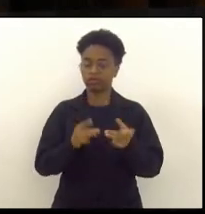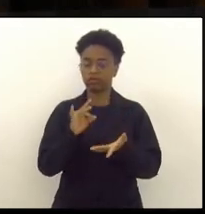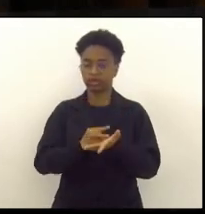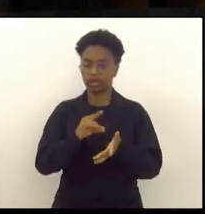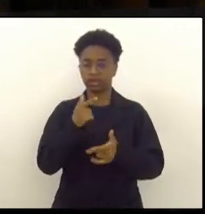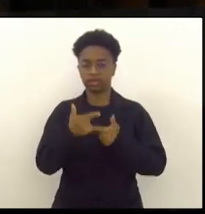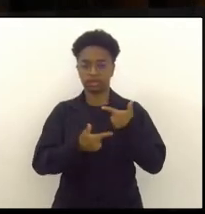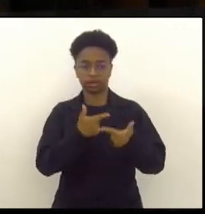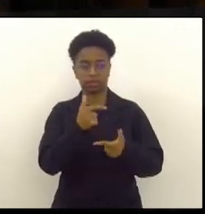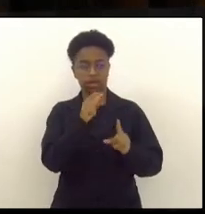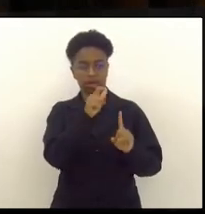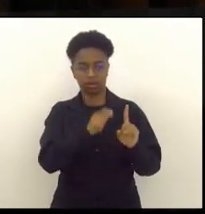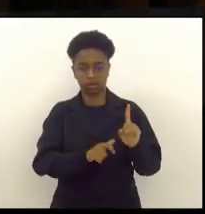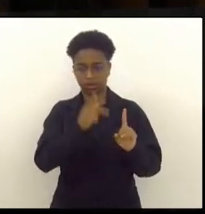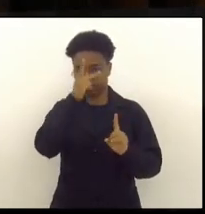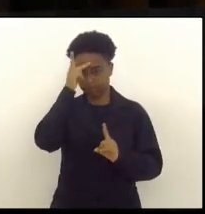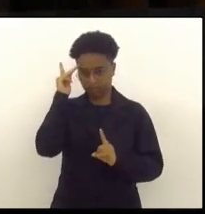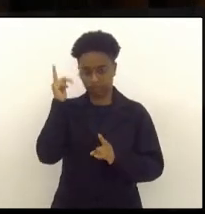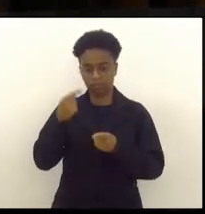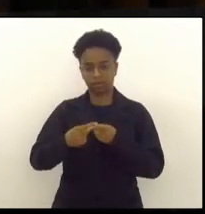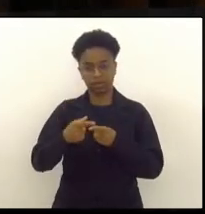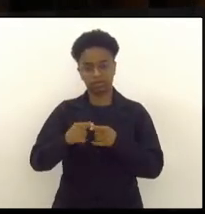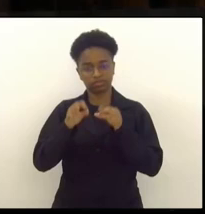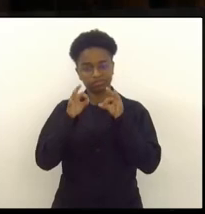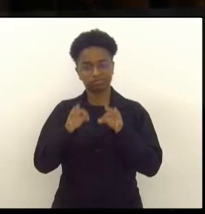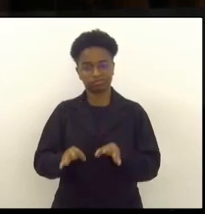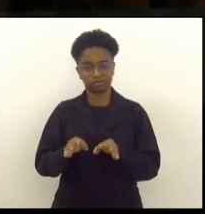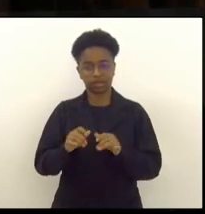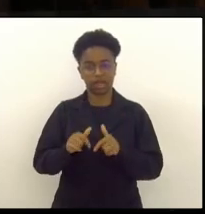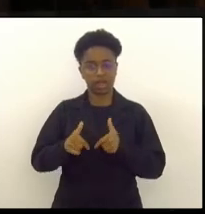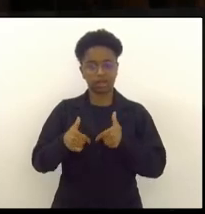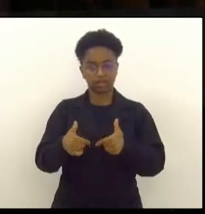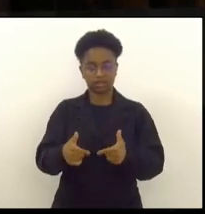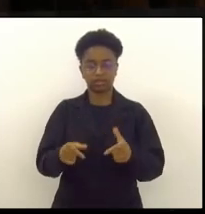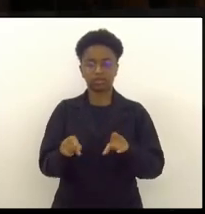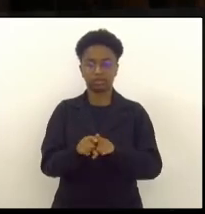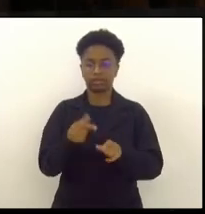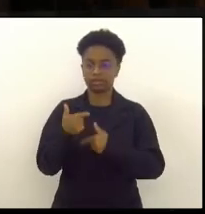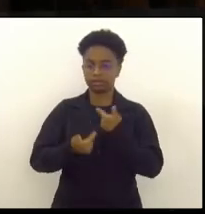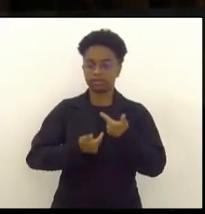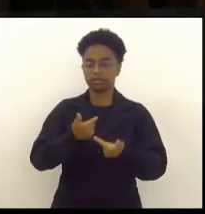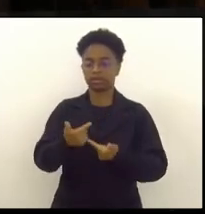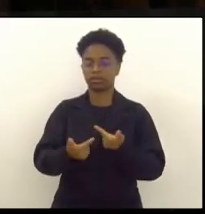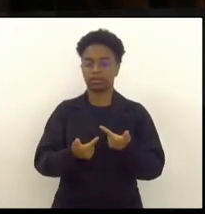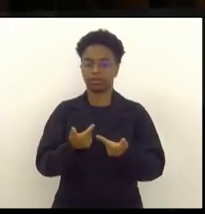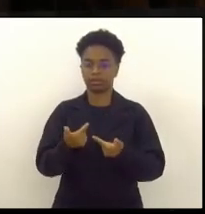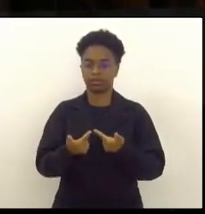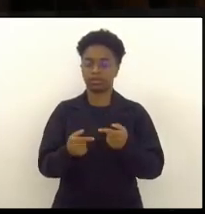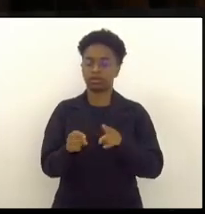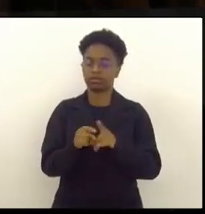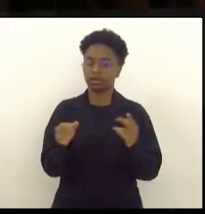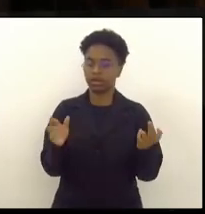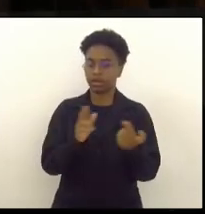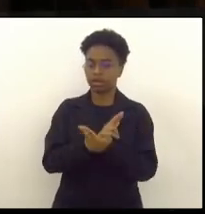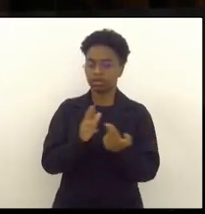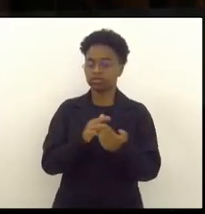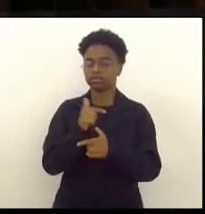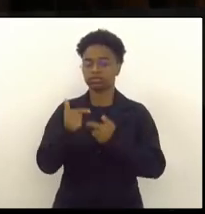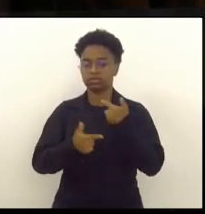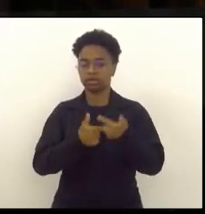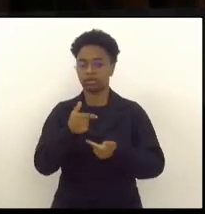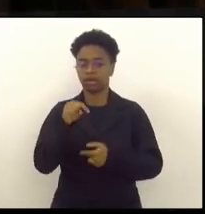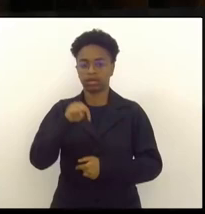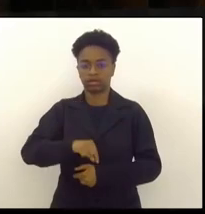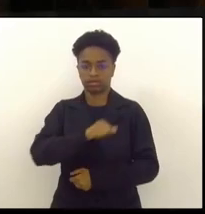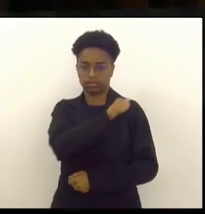de uma pessoa que está dignificando a atuação, o trabalho e as relações de trabalho no Estado do Rio